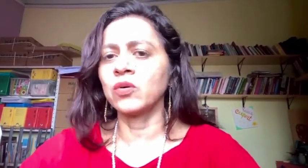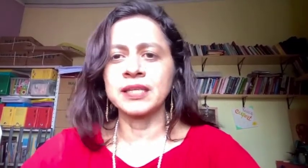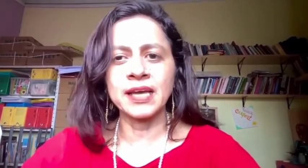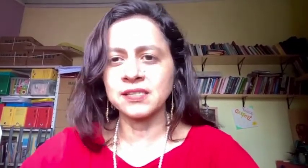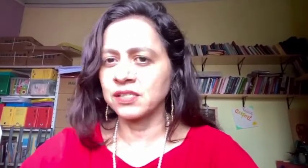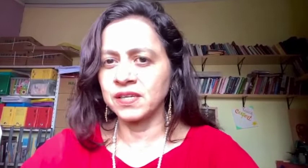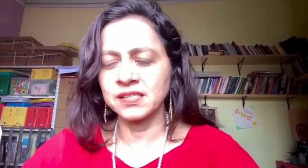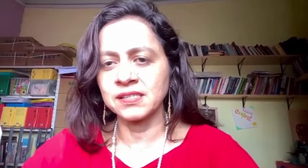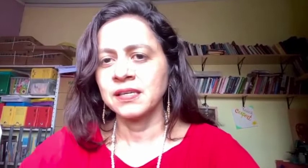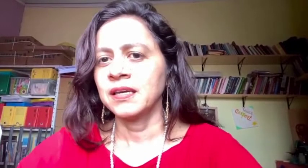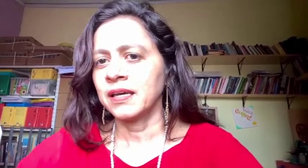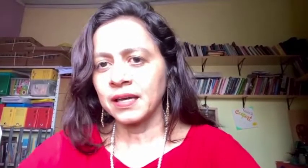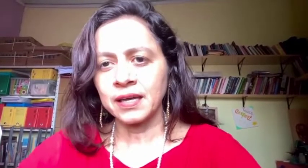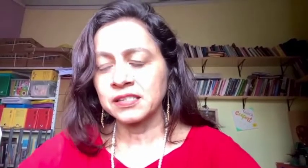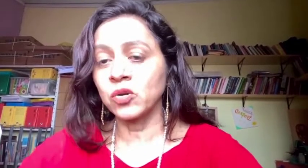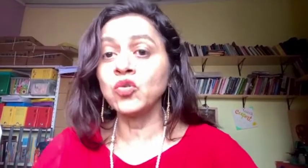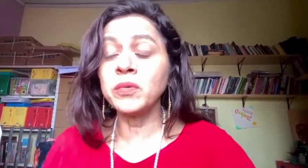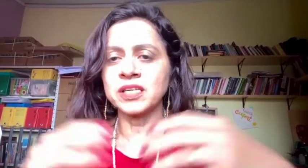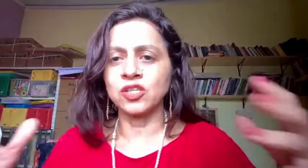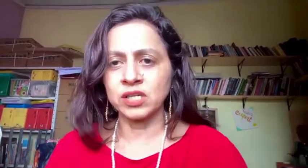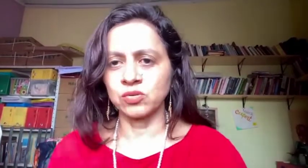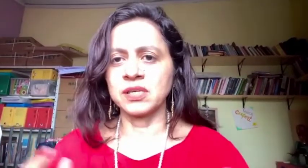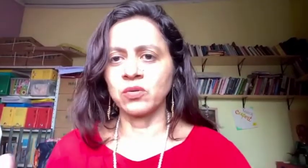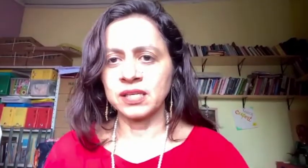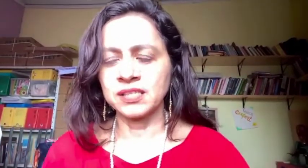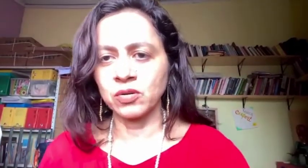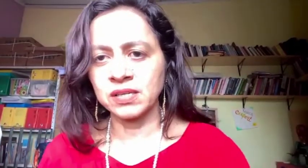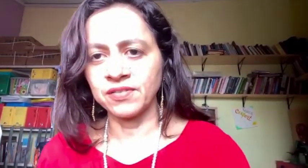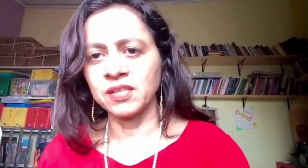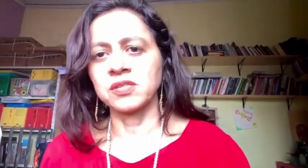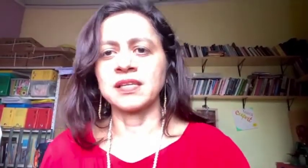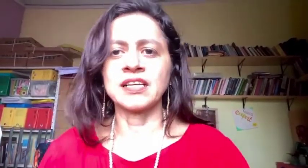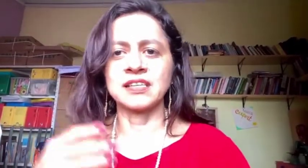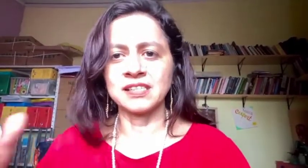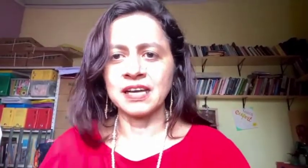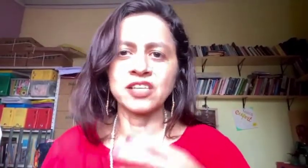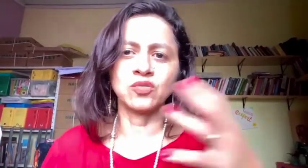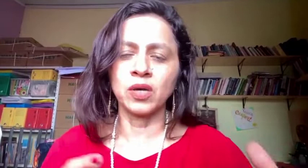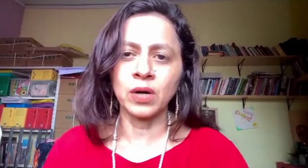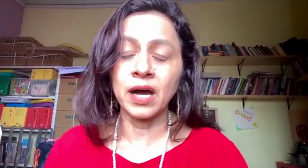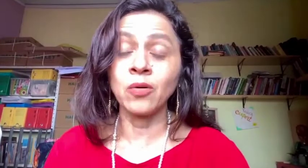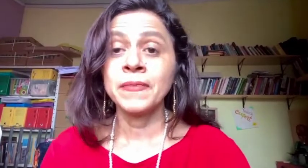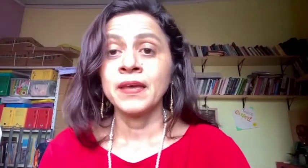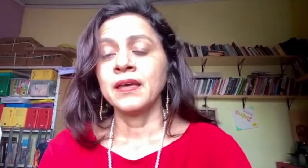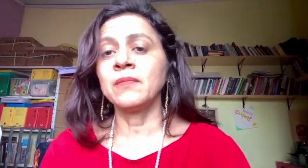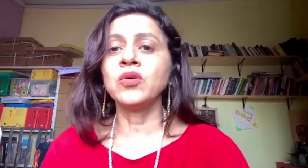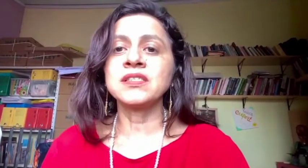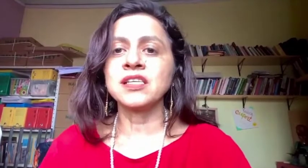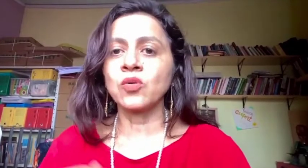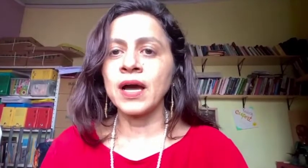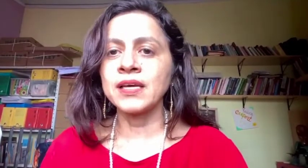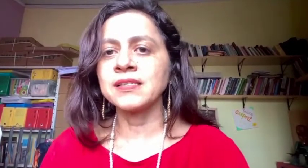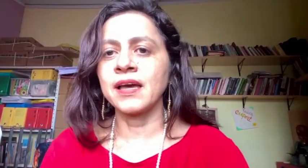situações que acontecem, às vezes, são inúmeras as situações que acontecem na nossa vida, em sociedade, na cidade, no meio rural, e